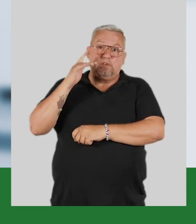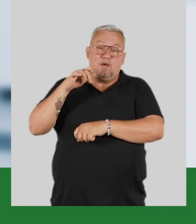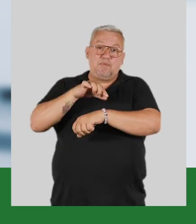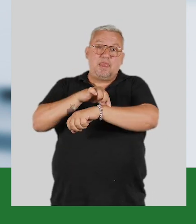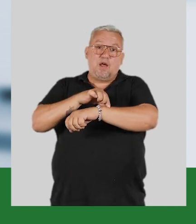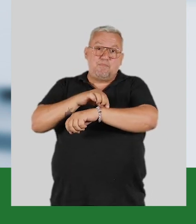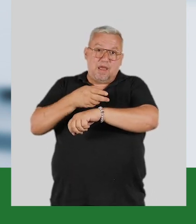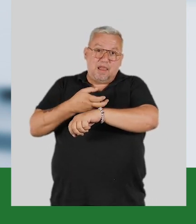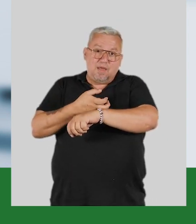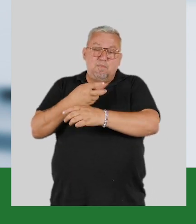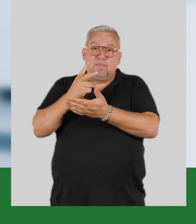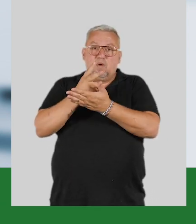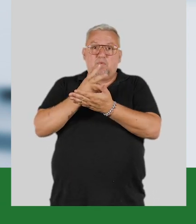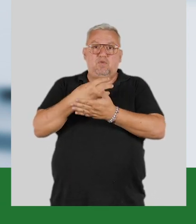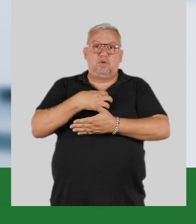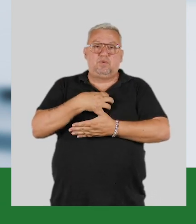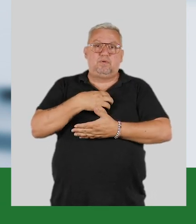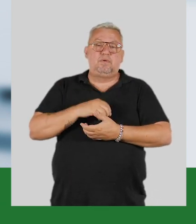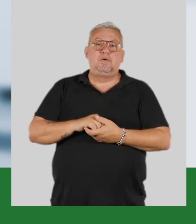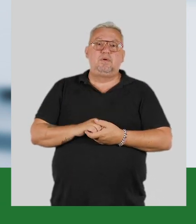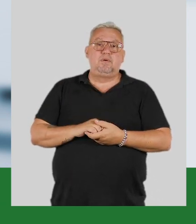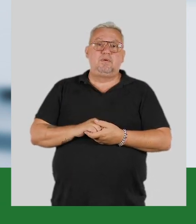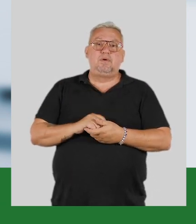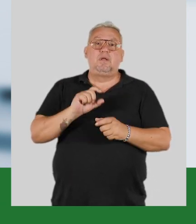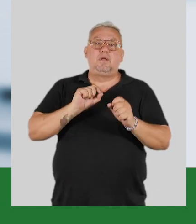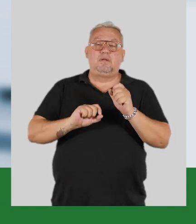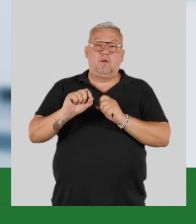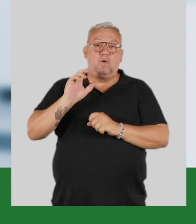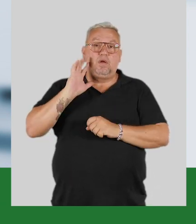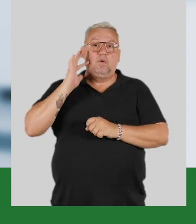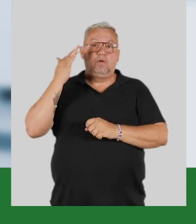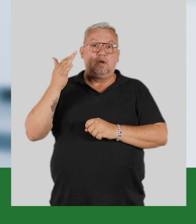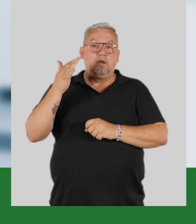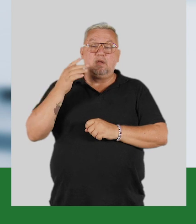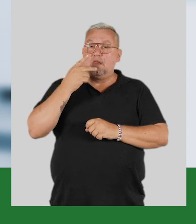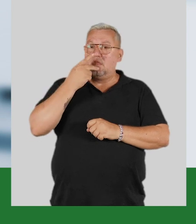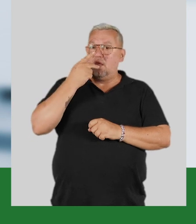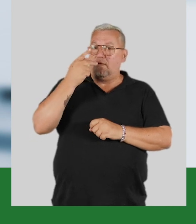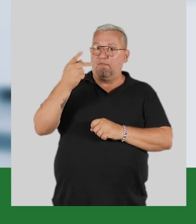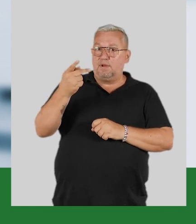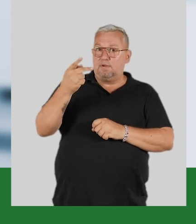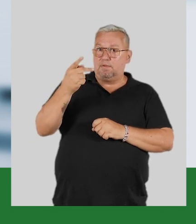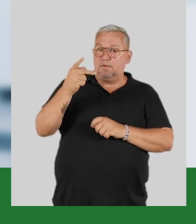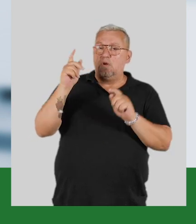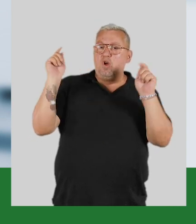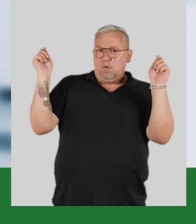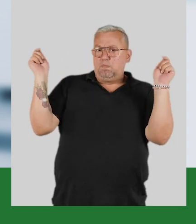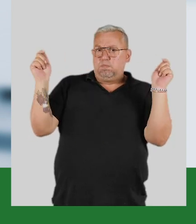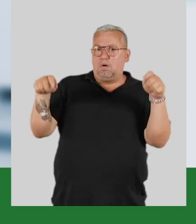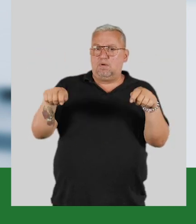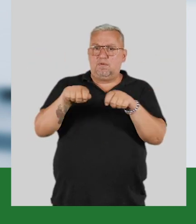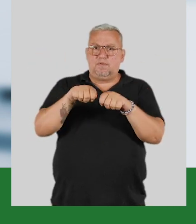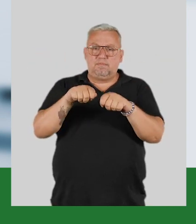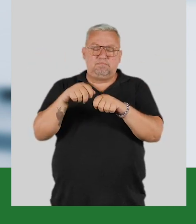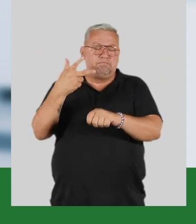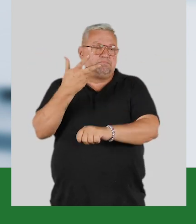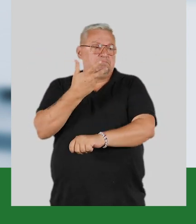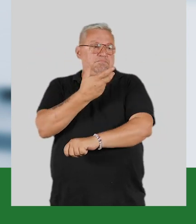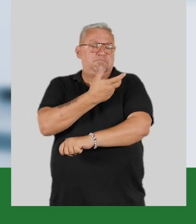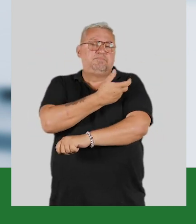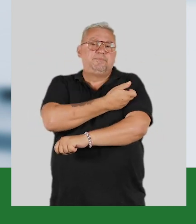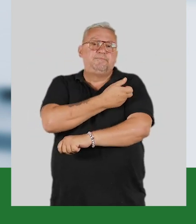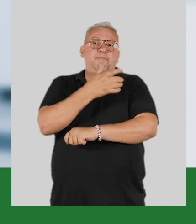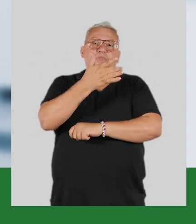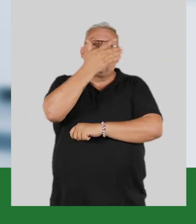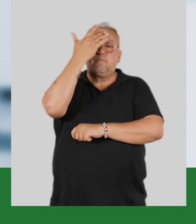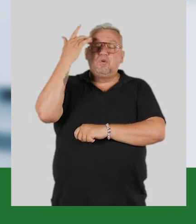vai funcionar da mesma forma. Neste caso, nós não contraindicamos a vacinação. Pode fazer a vacina intramuscular